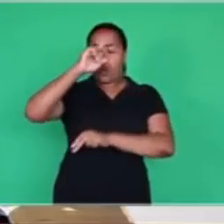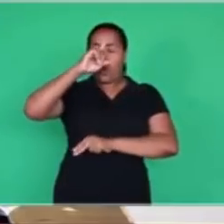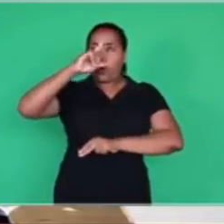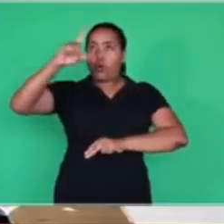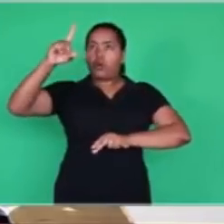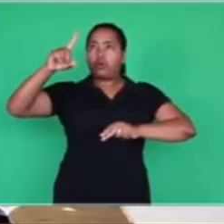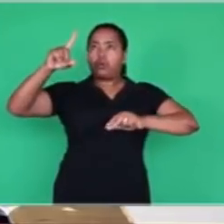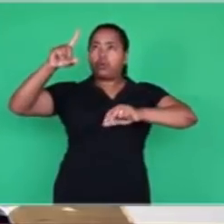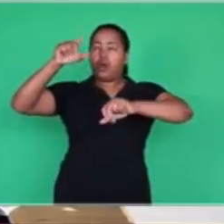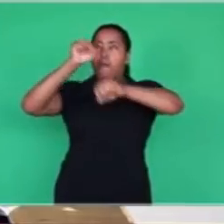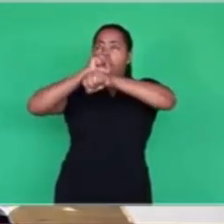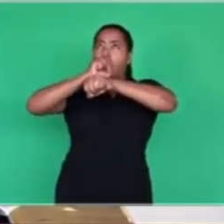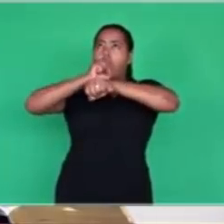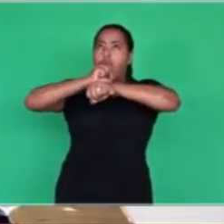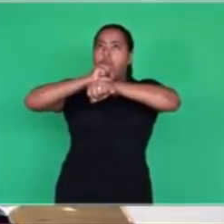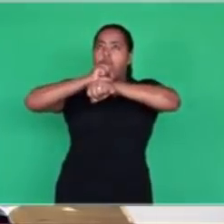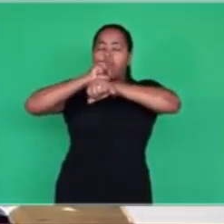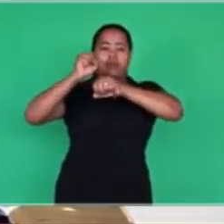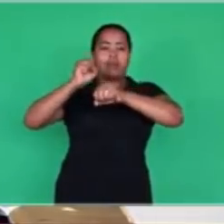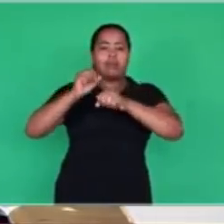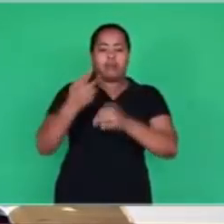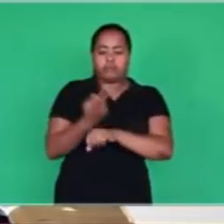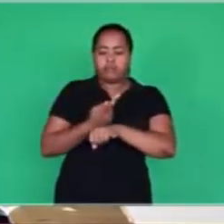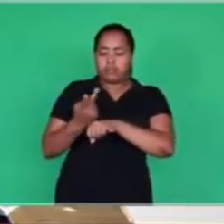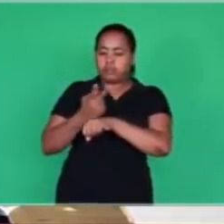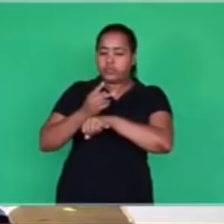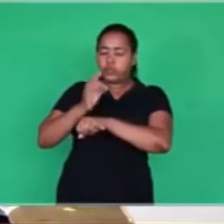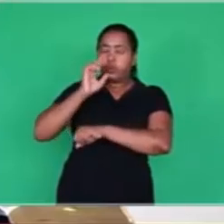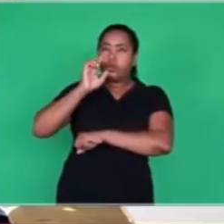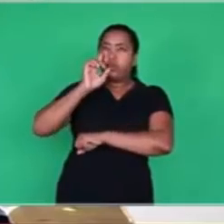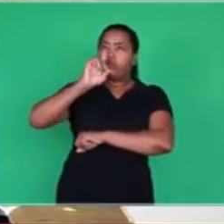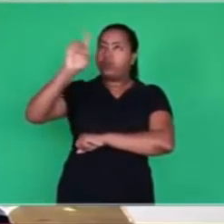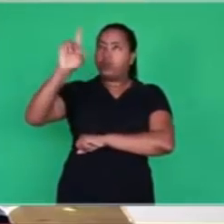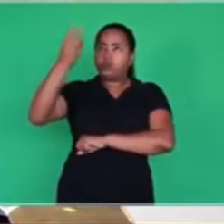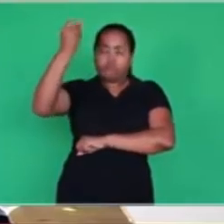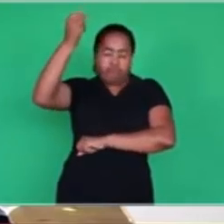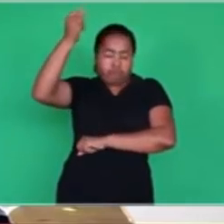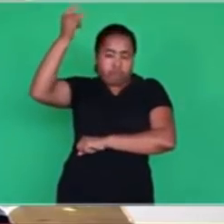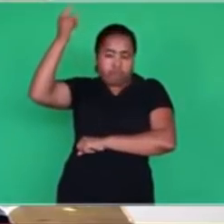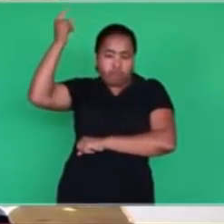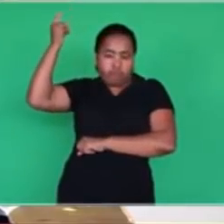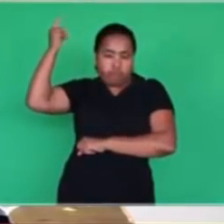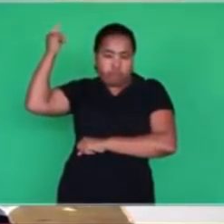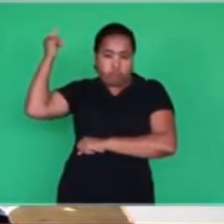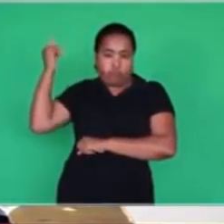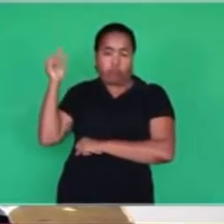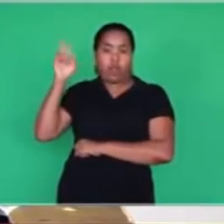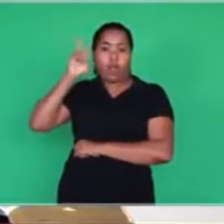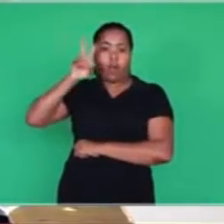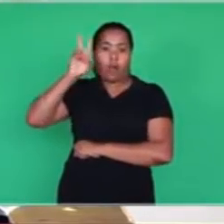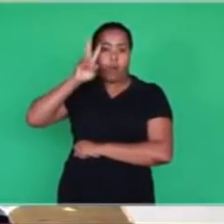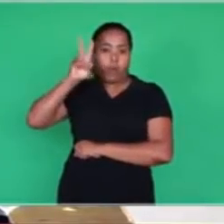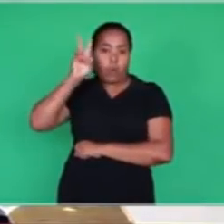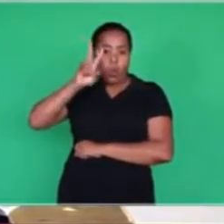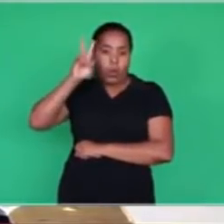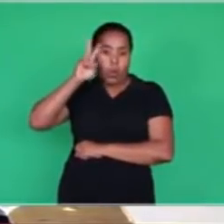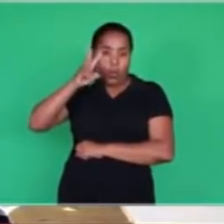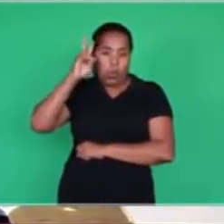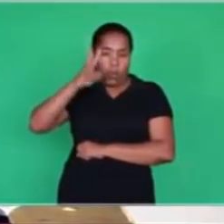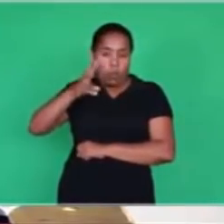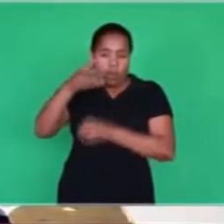você vai procurar, existe um dia no espaço perdido. Há uma história contada e